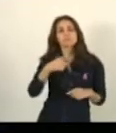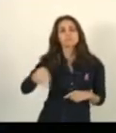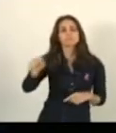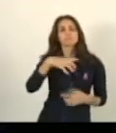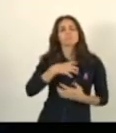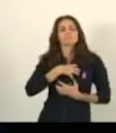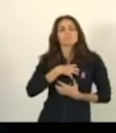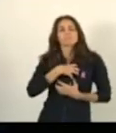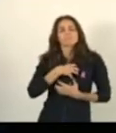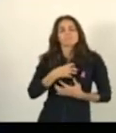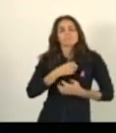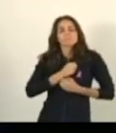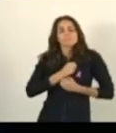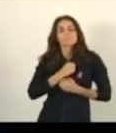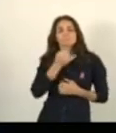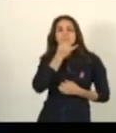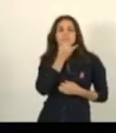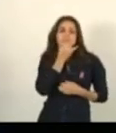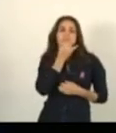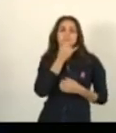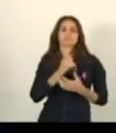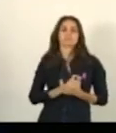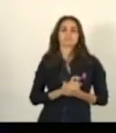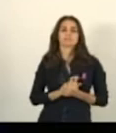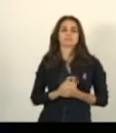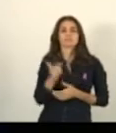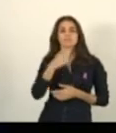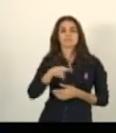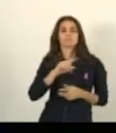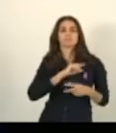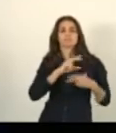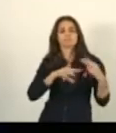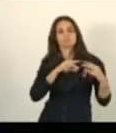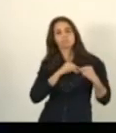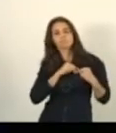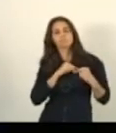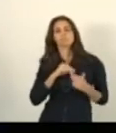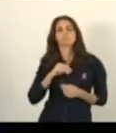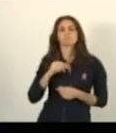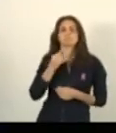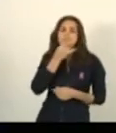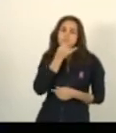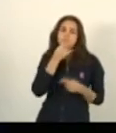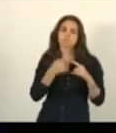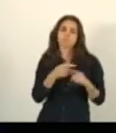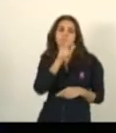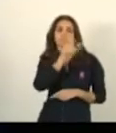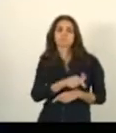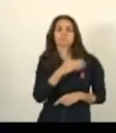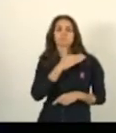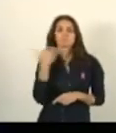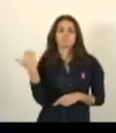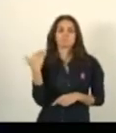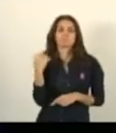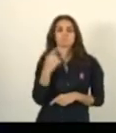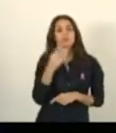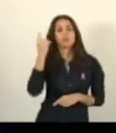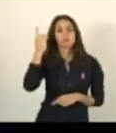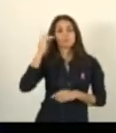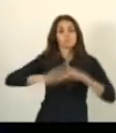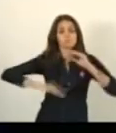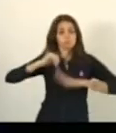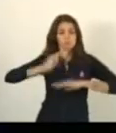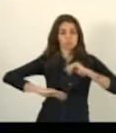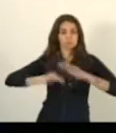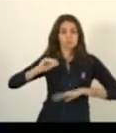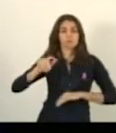nos sentimos com muita tristeza, estamos de luto pelo falecimento do causídico e grande advogado e